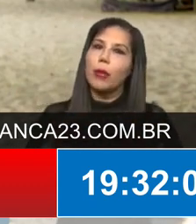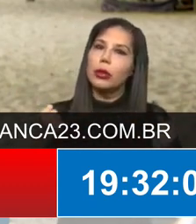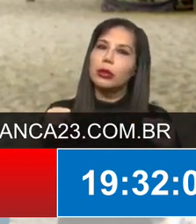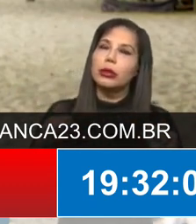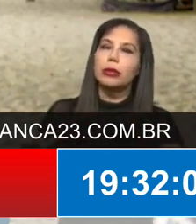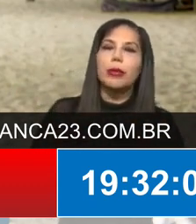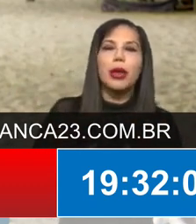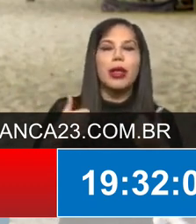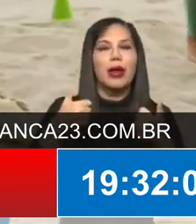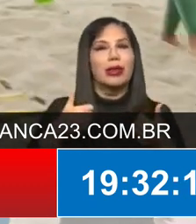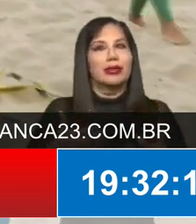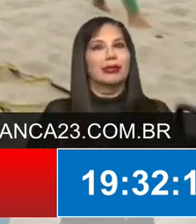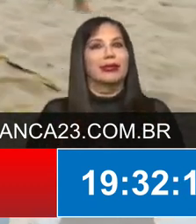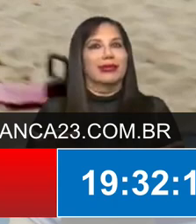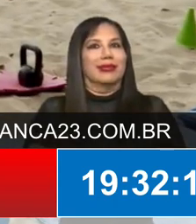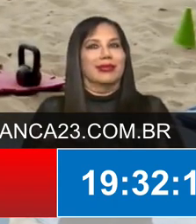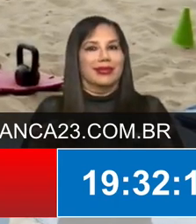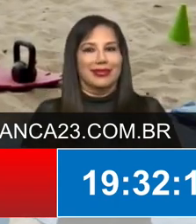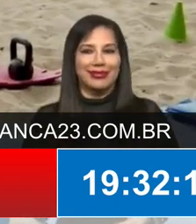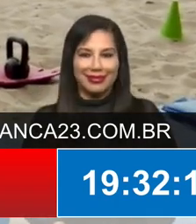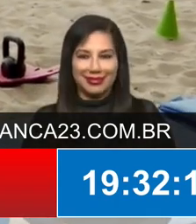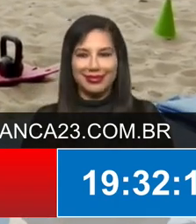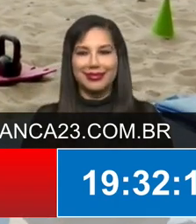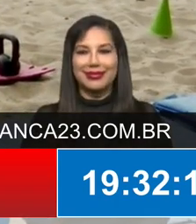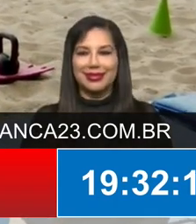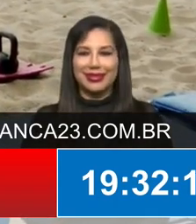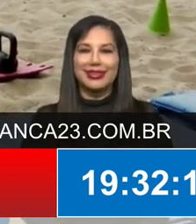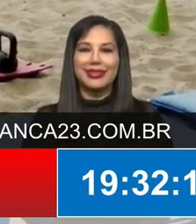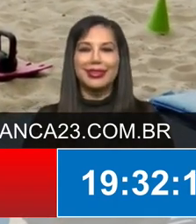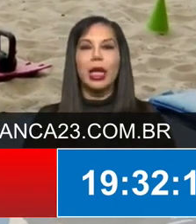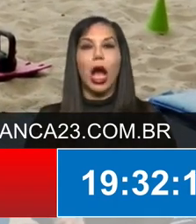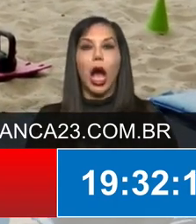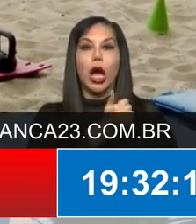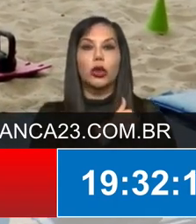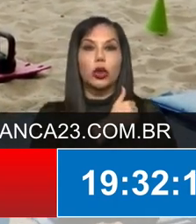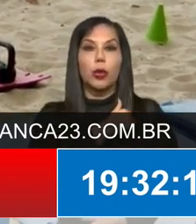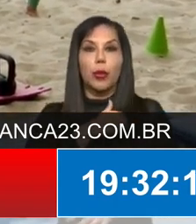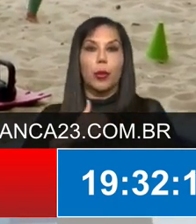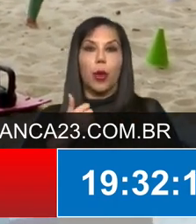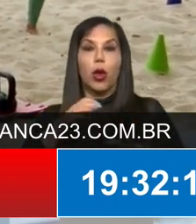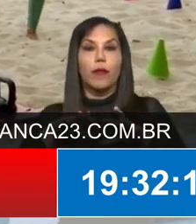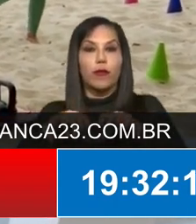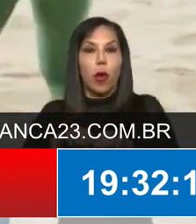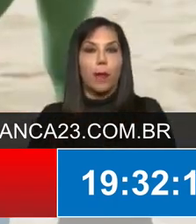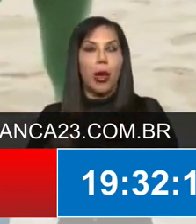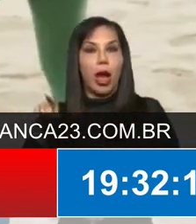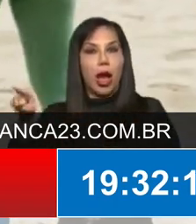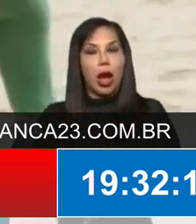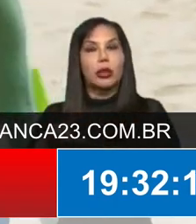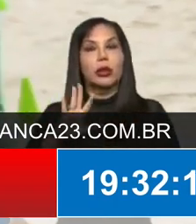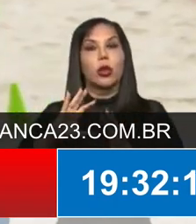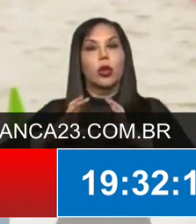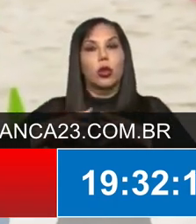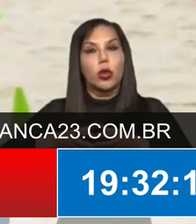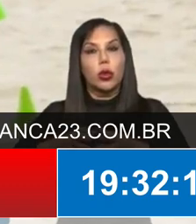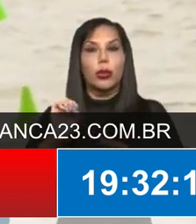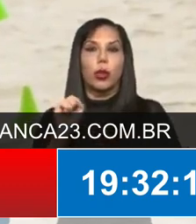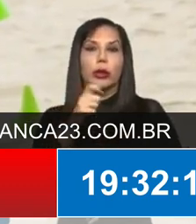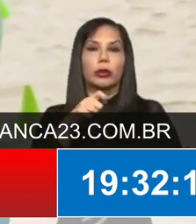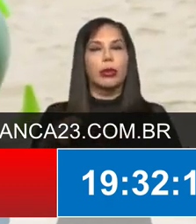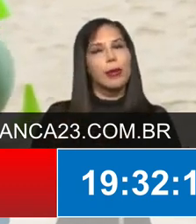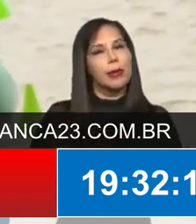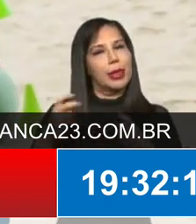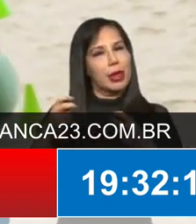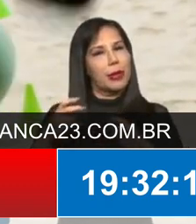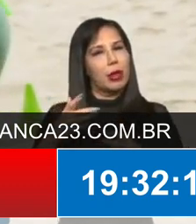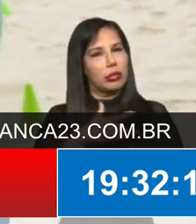melhor mais disposta a antropóloga Bruna Pelegrino participa do grupo há 8 meses e também percebeu